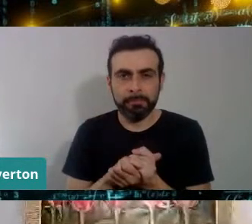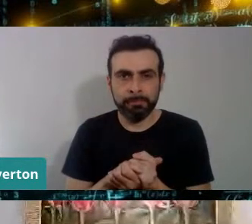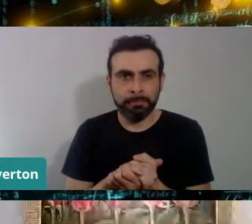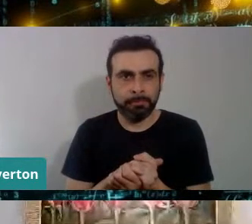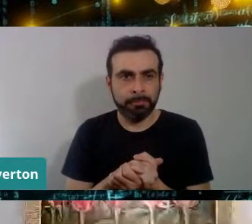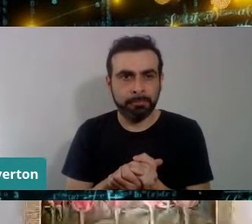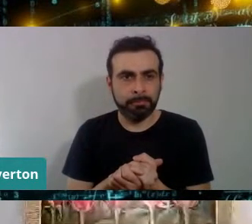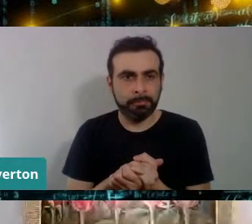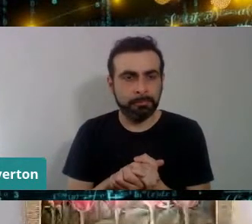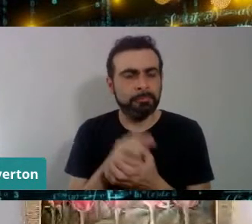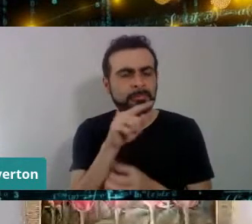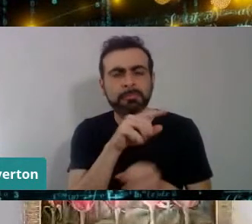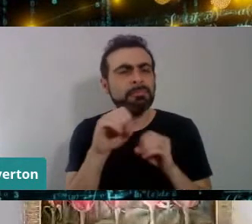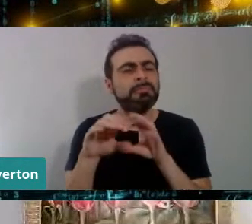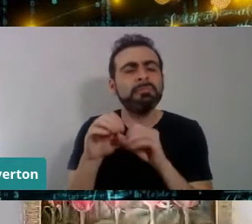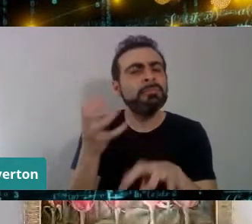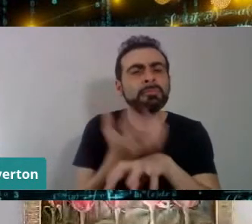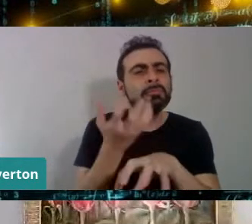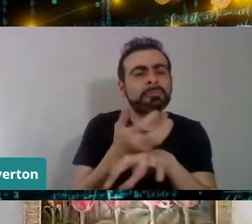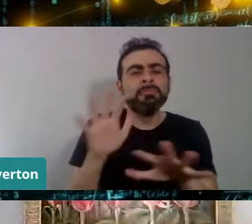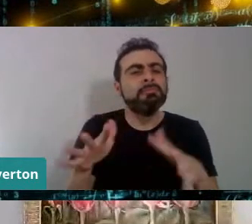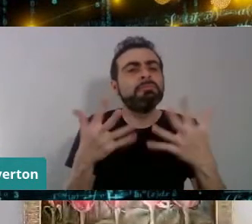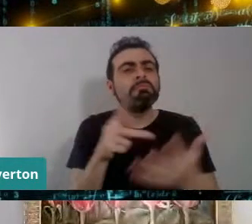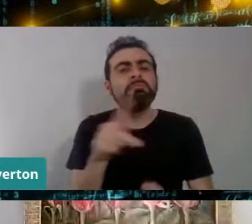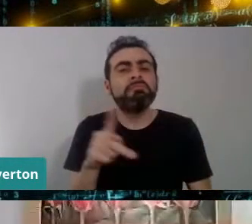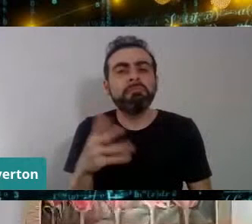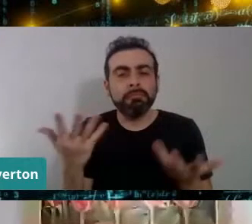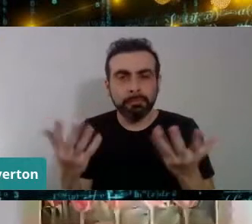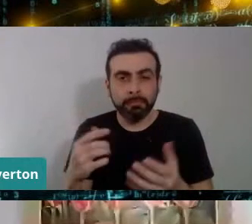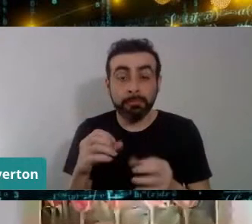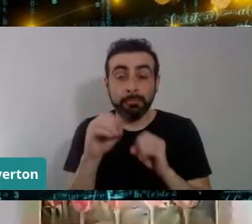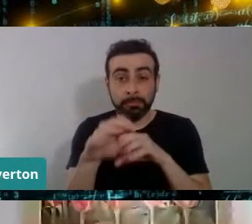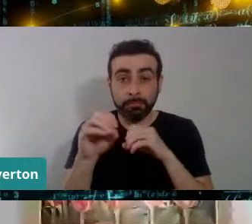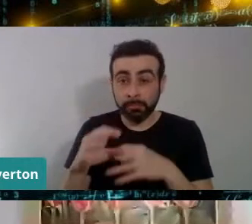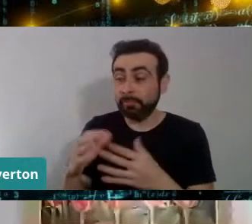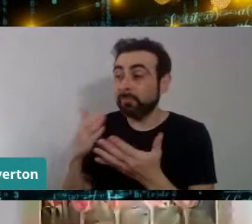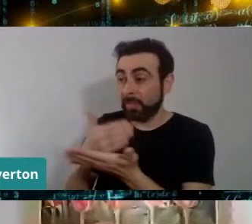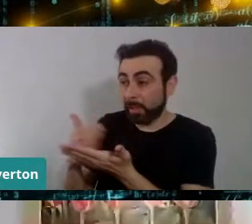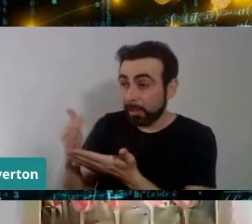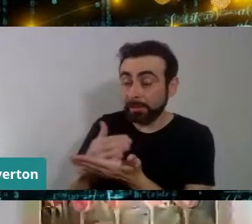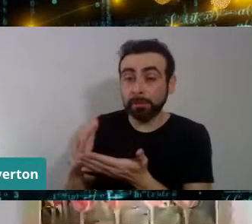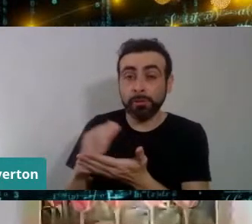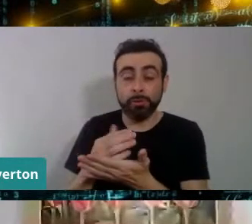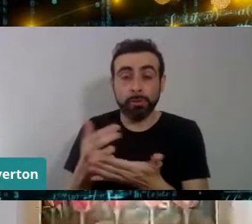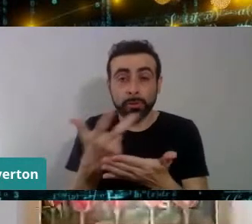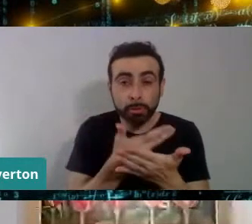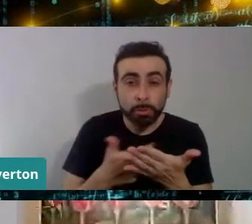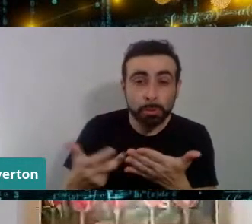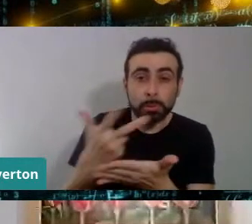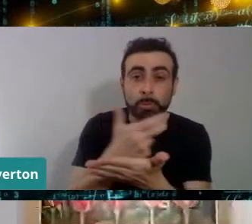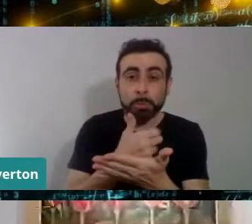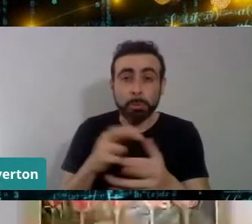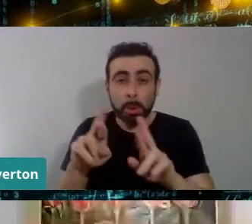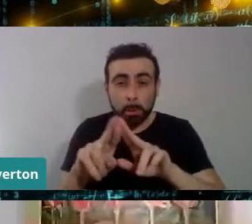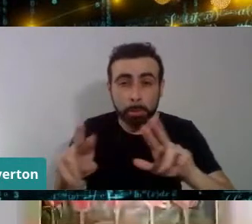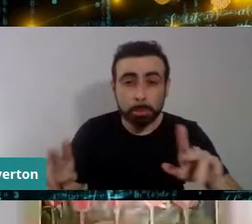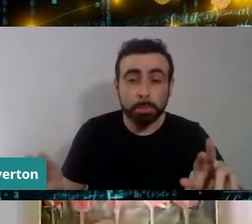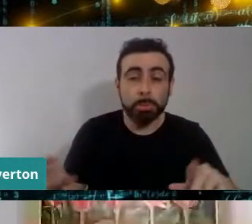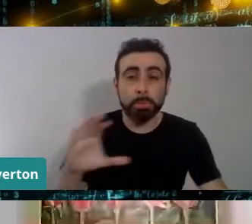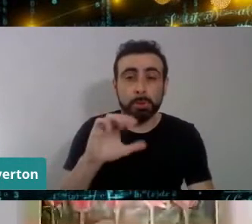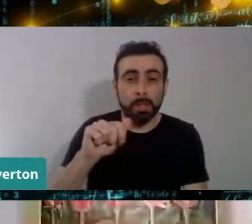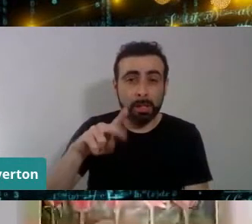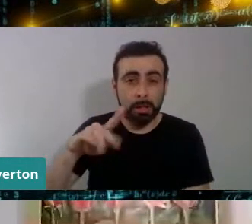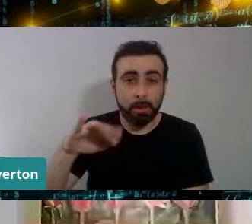Começou lecionando que disciplina, Koga? Eu comecei lecionando cálculo diferencial. Ah, cálculo